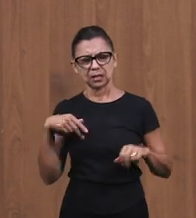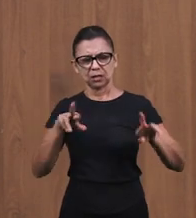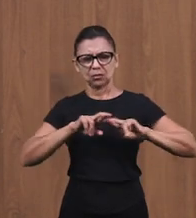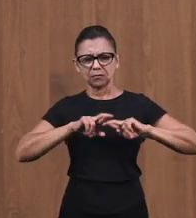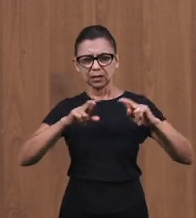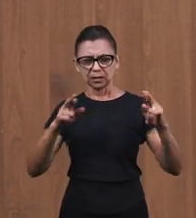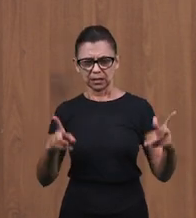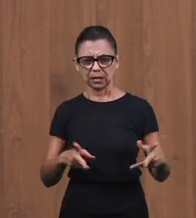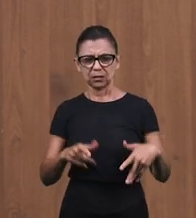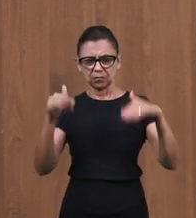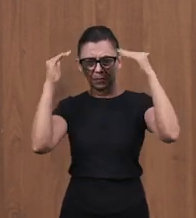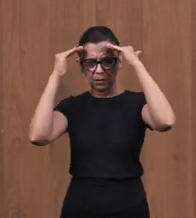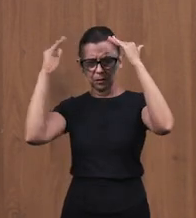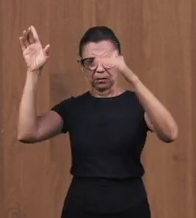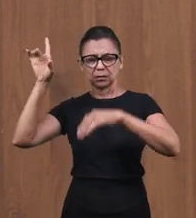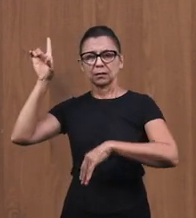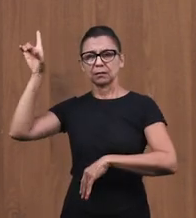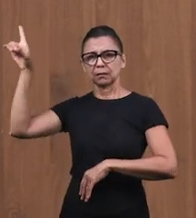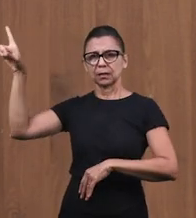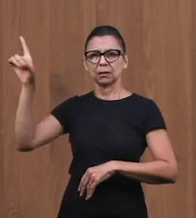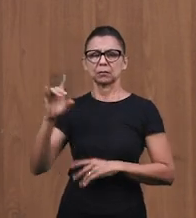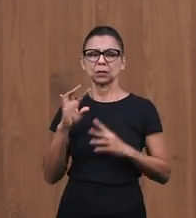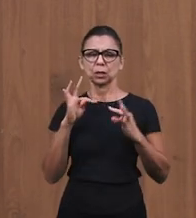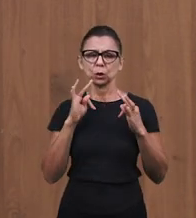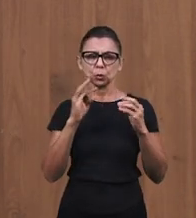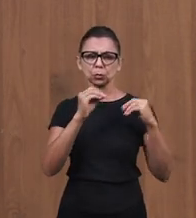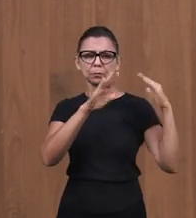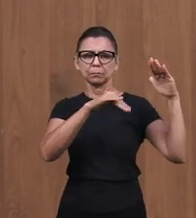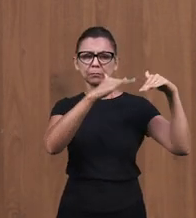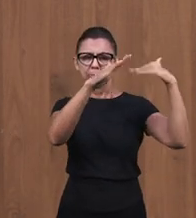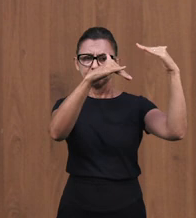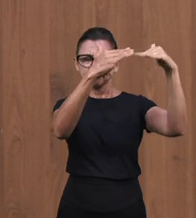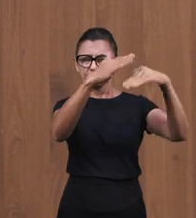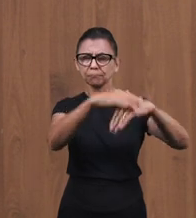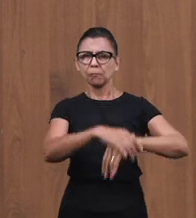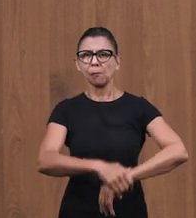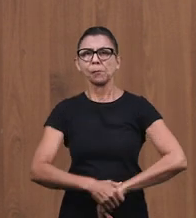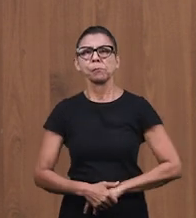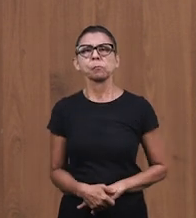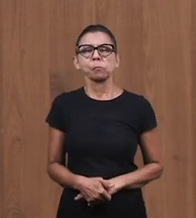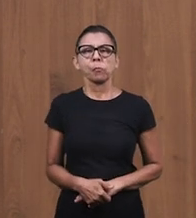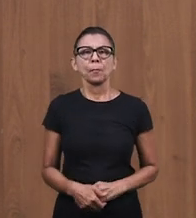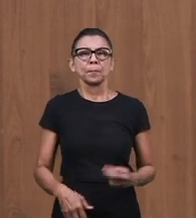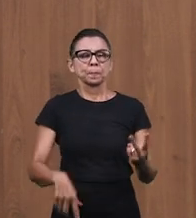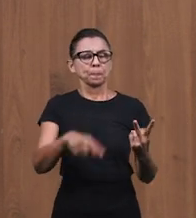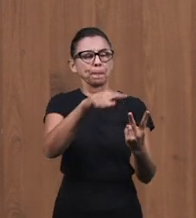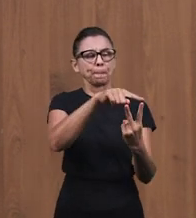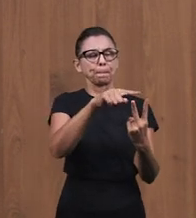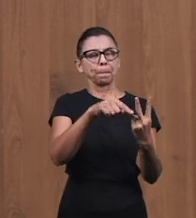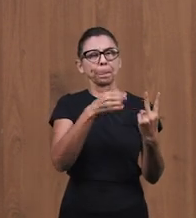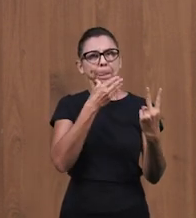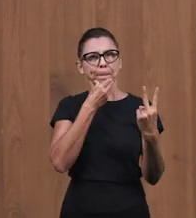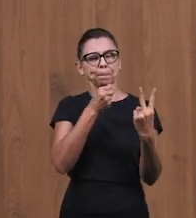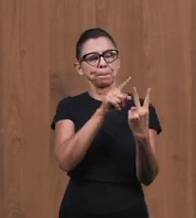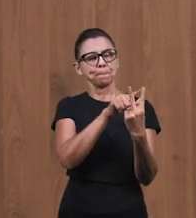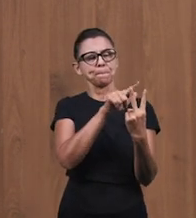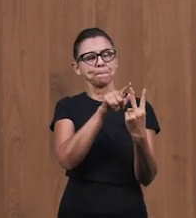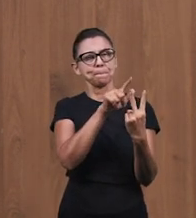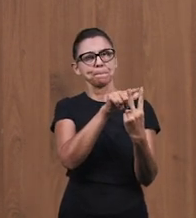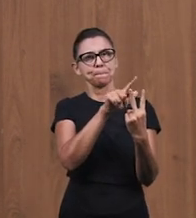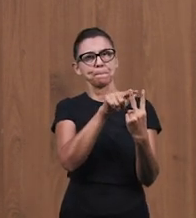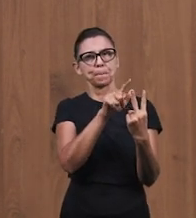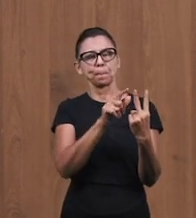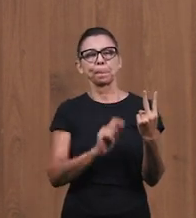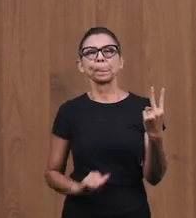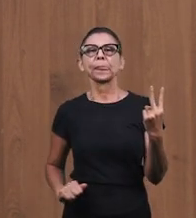prosperava tudo que José fazia. E aí o tempo passou e um dia o copeiro e o padeiro do rei do Egito, eles foram